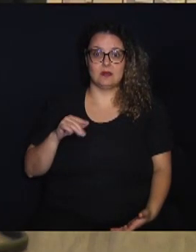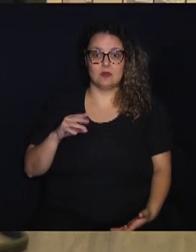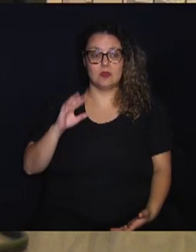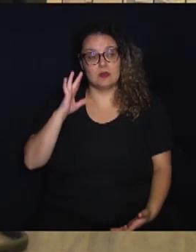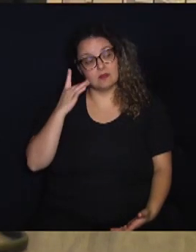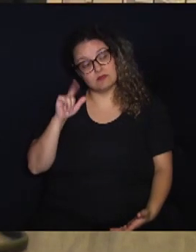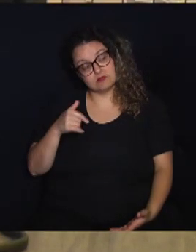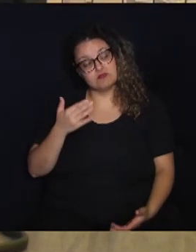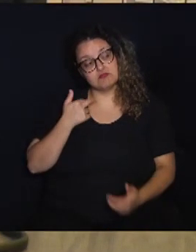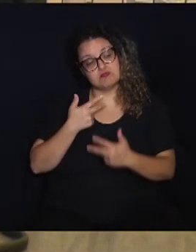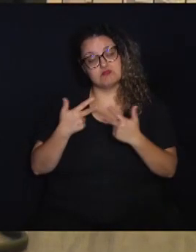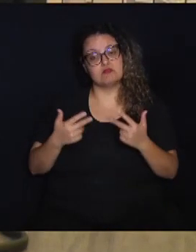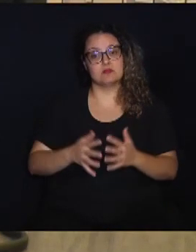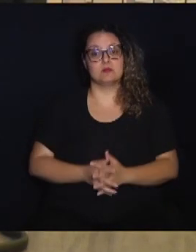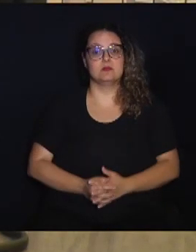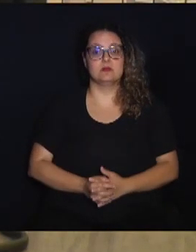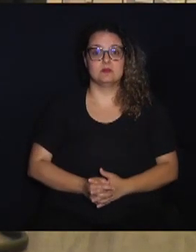alimentação.